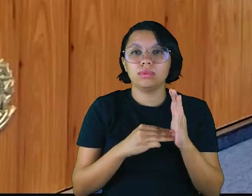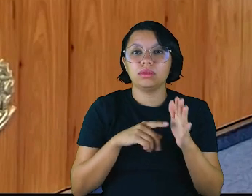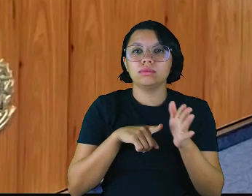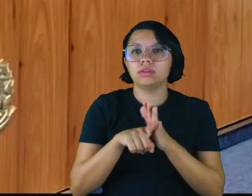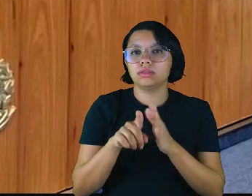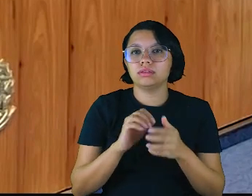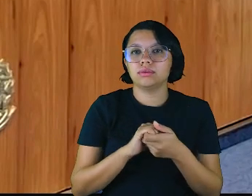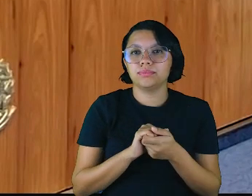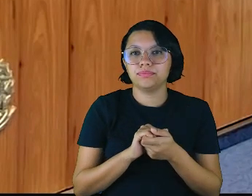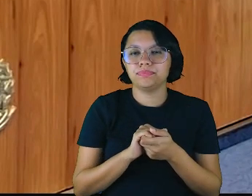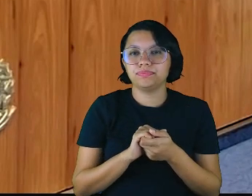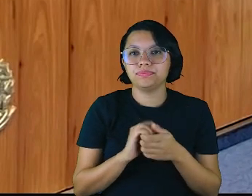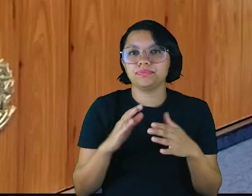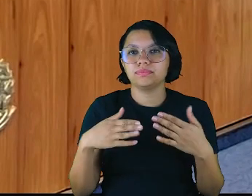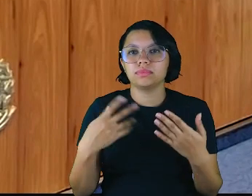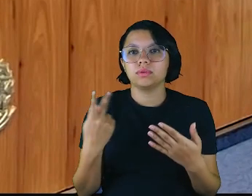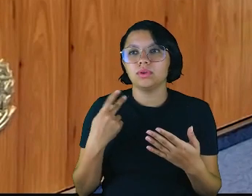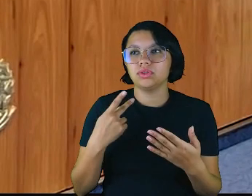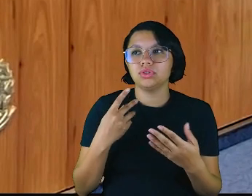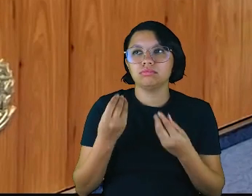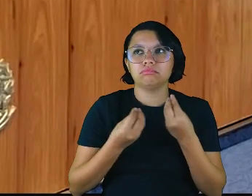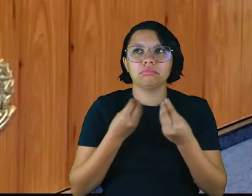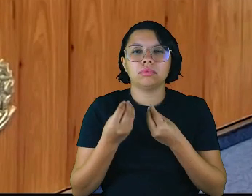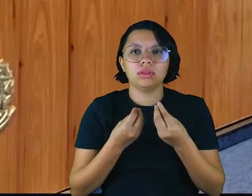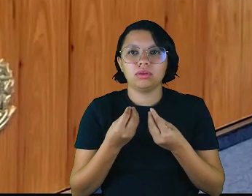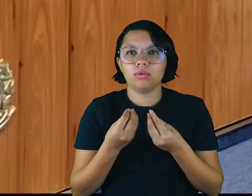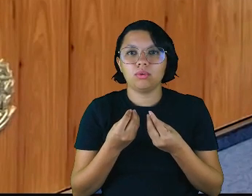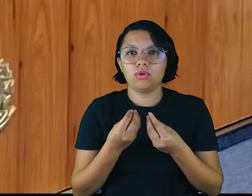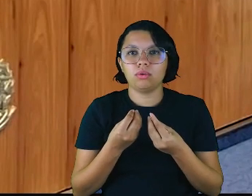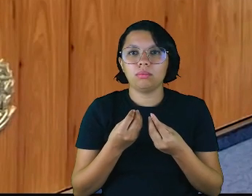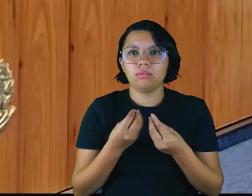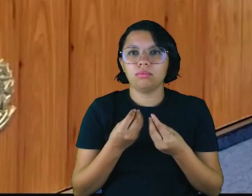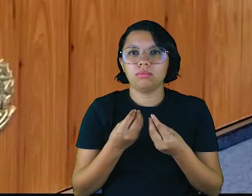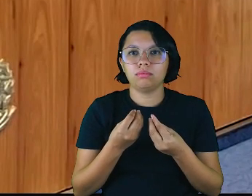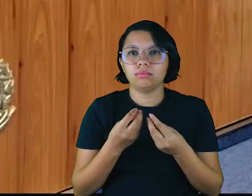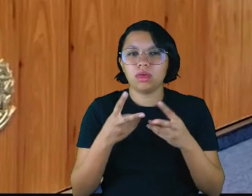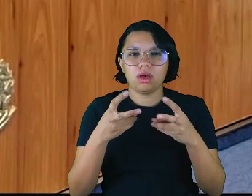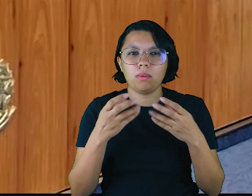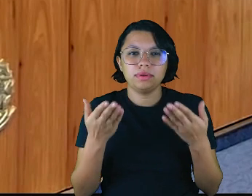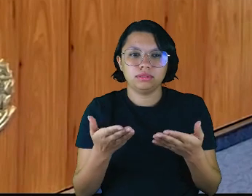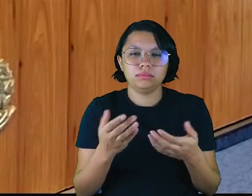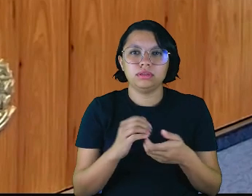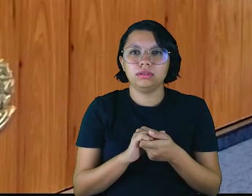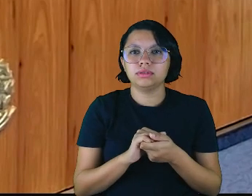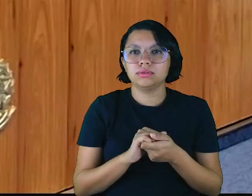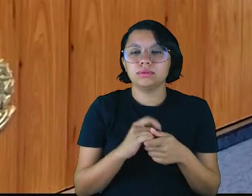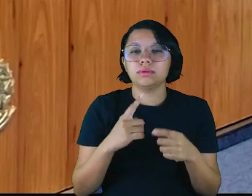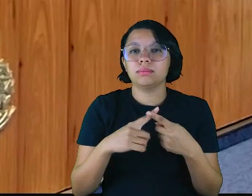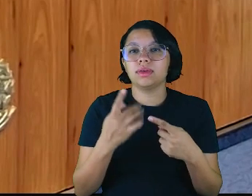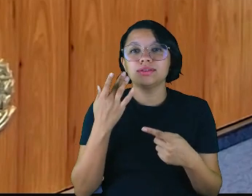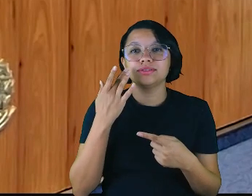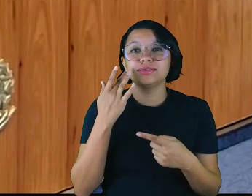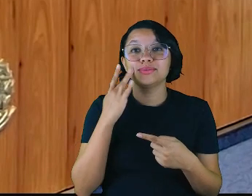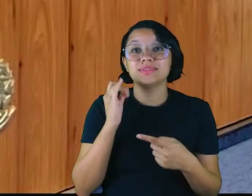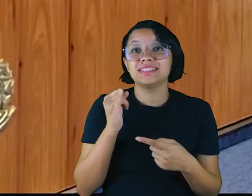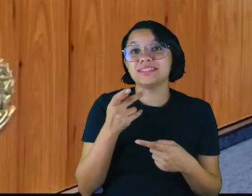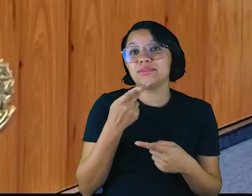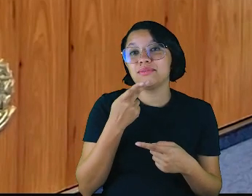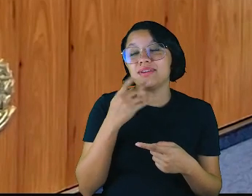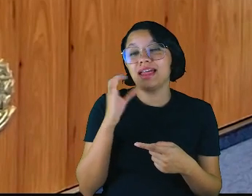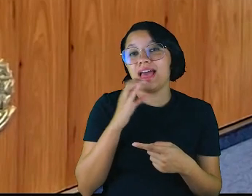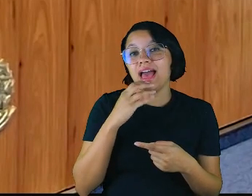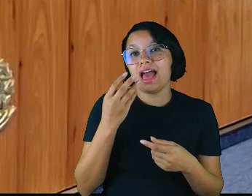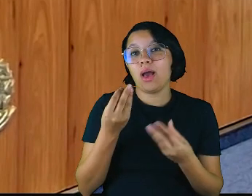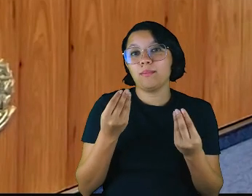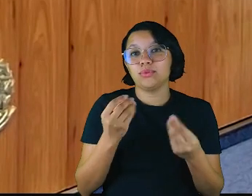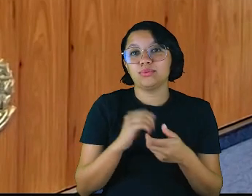da questão. Então, aí, a gente não tem como desconsiderar isso. Mas eu não sei se eu falei rápido demais